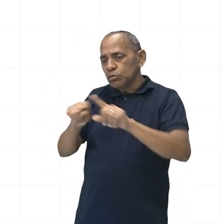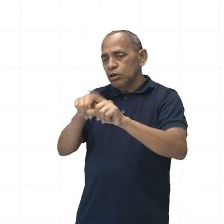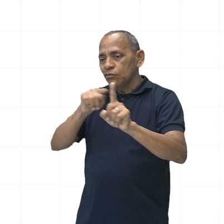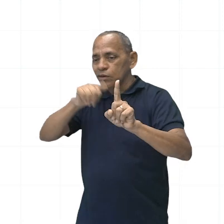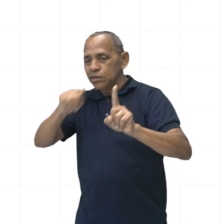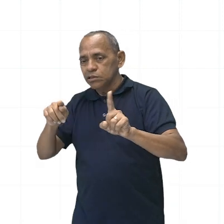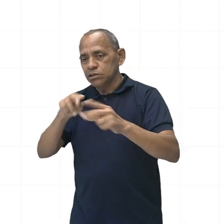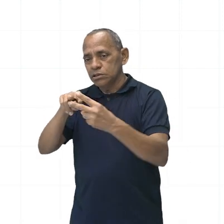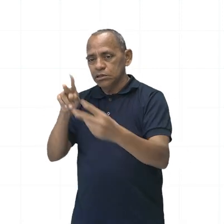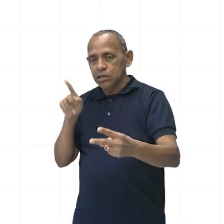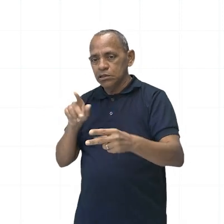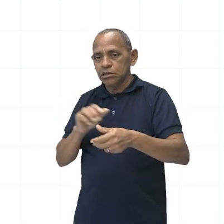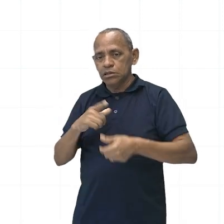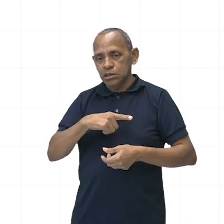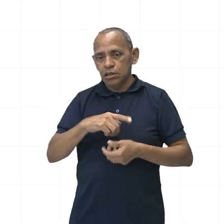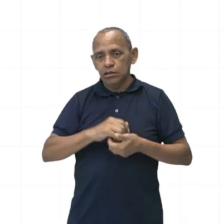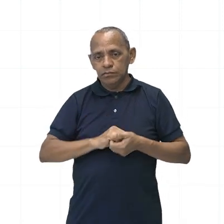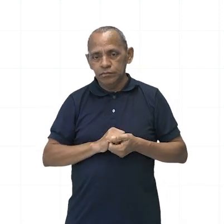variabilidade genética.